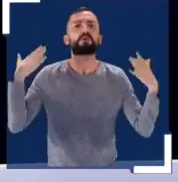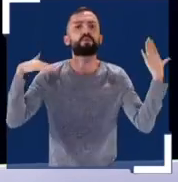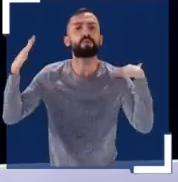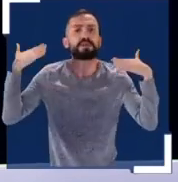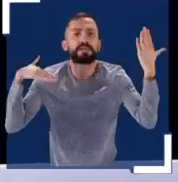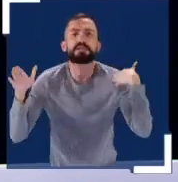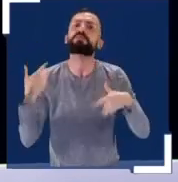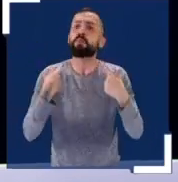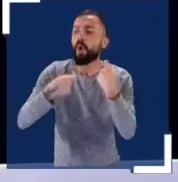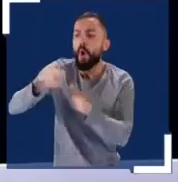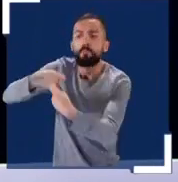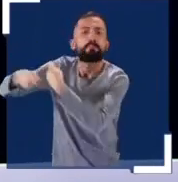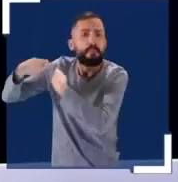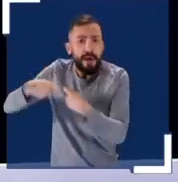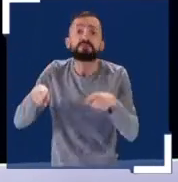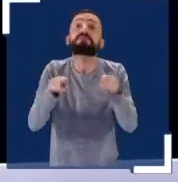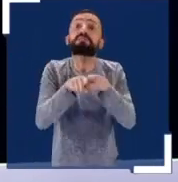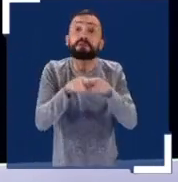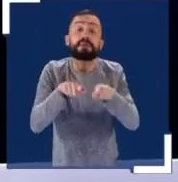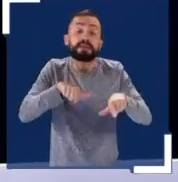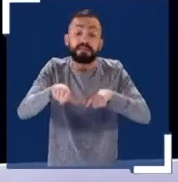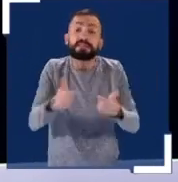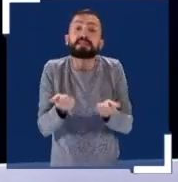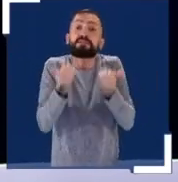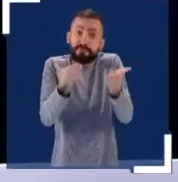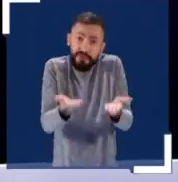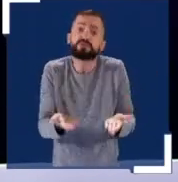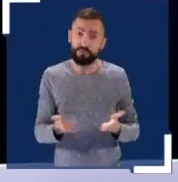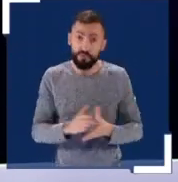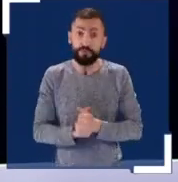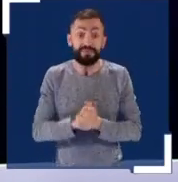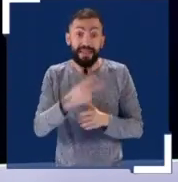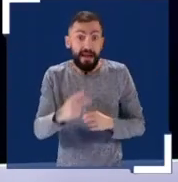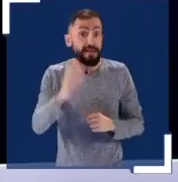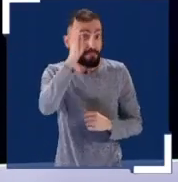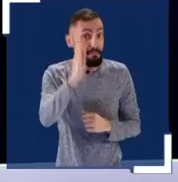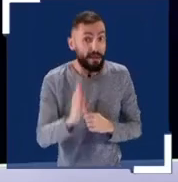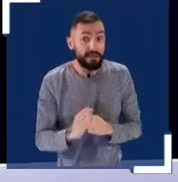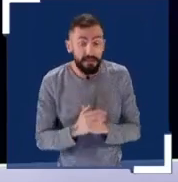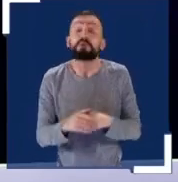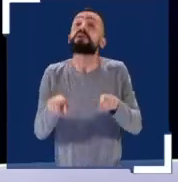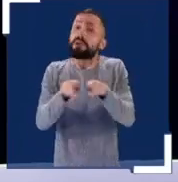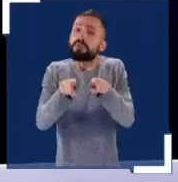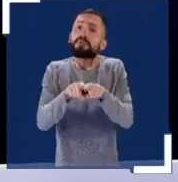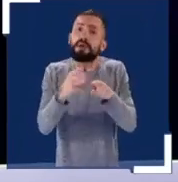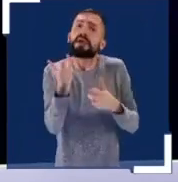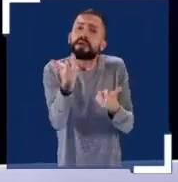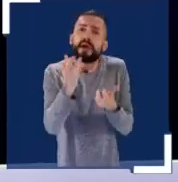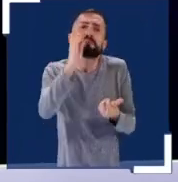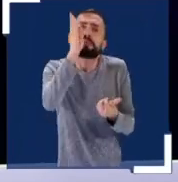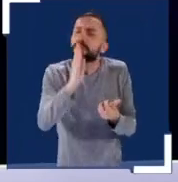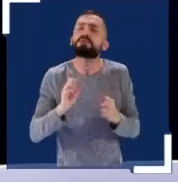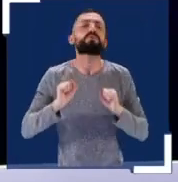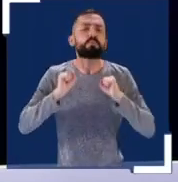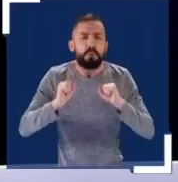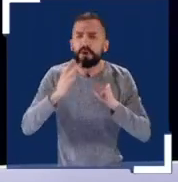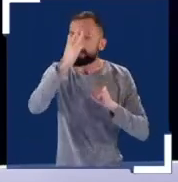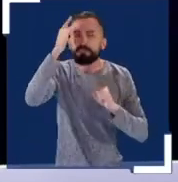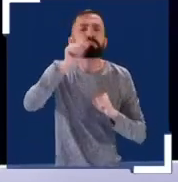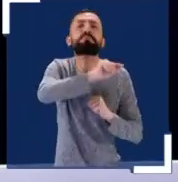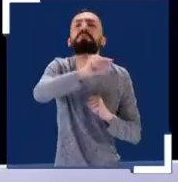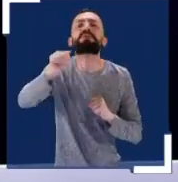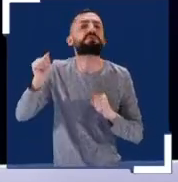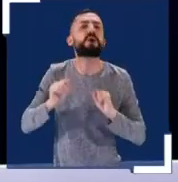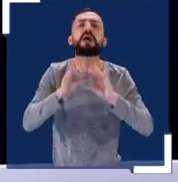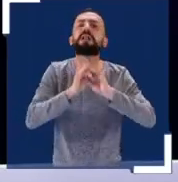setor de comércio e o setor de serviços no nosso país. Defendo, sim, um Brasil que tenha liberdade de expressão, mas que possa ter